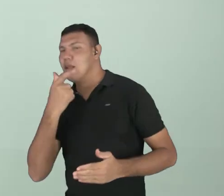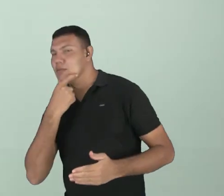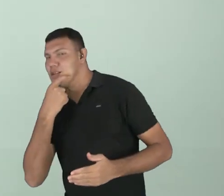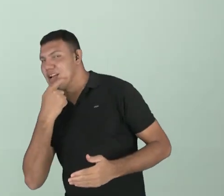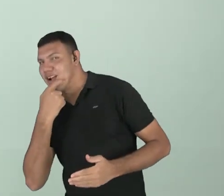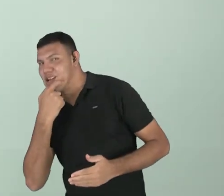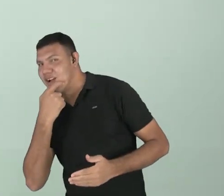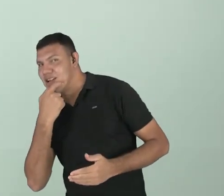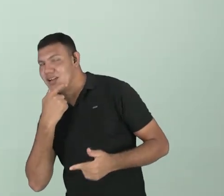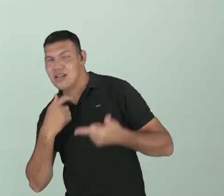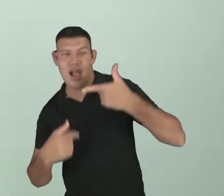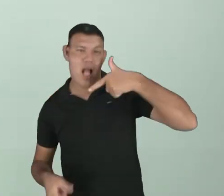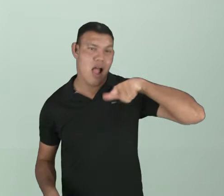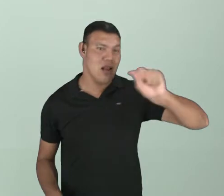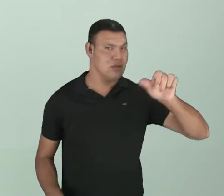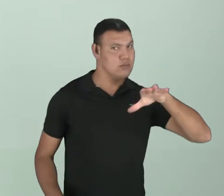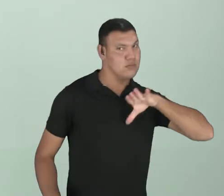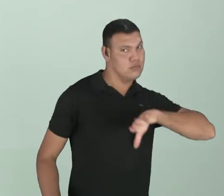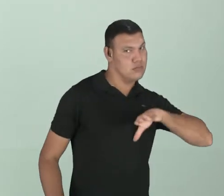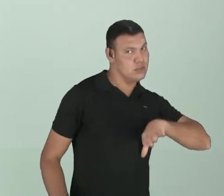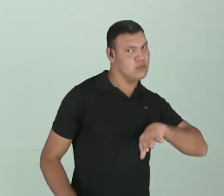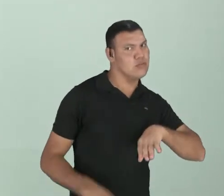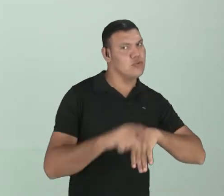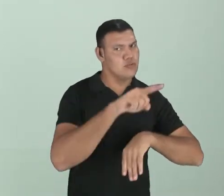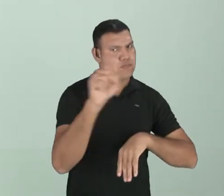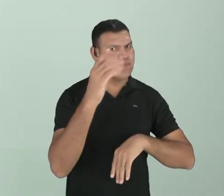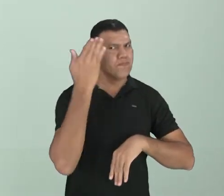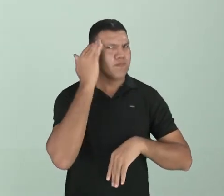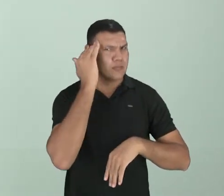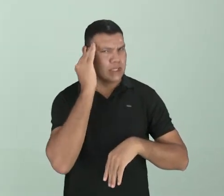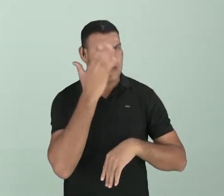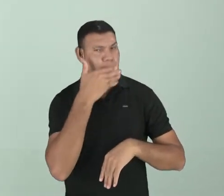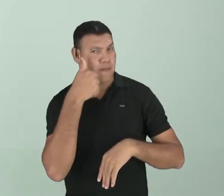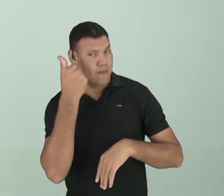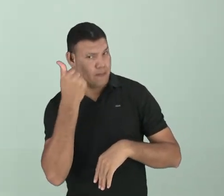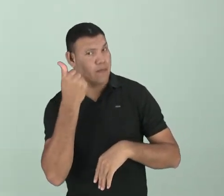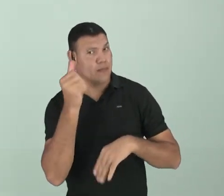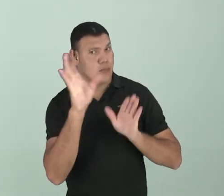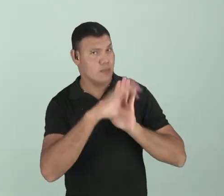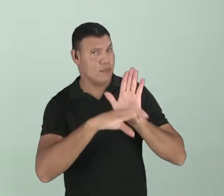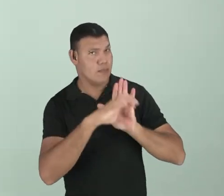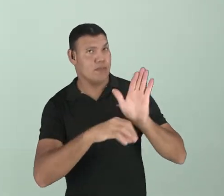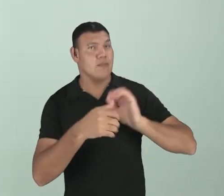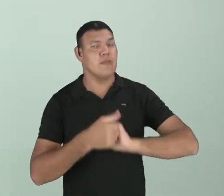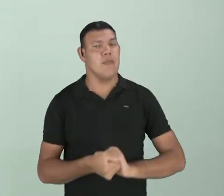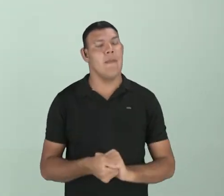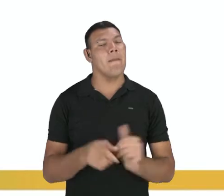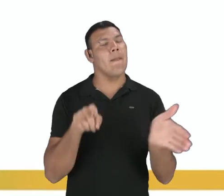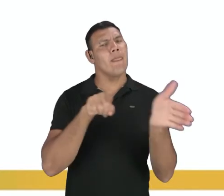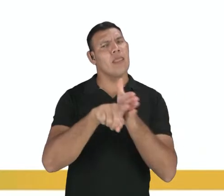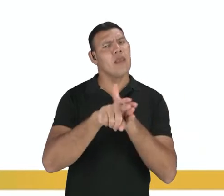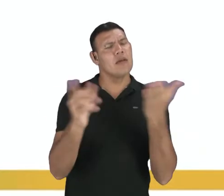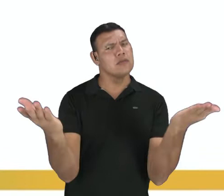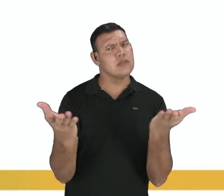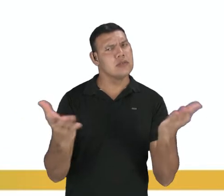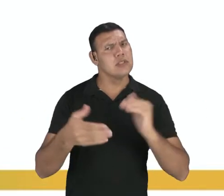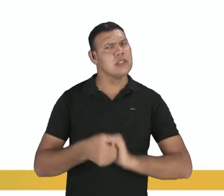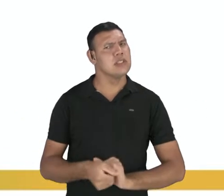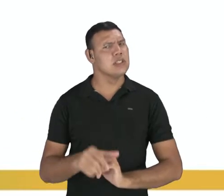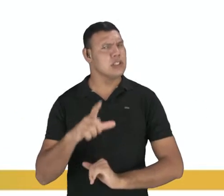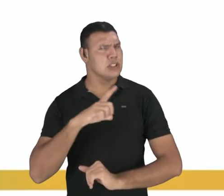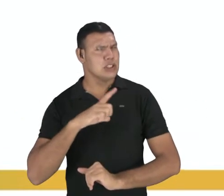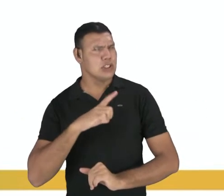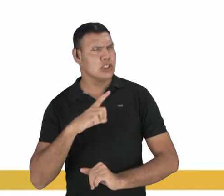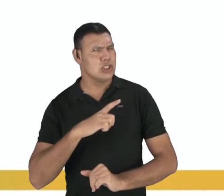melhor entendimento sobre o conteúdo. Então, the question is, a pergunta é, existem